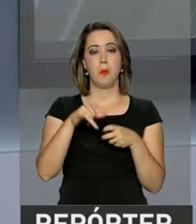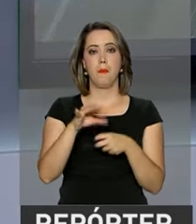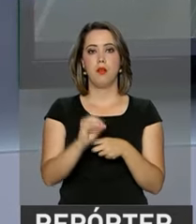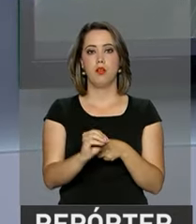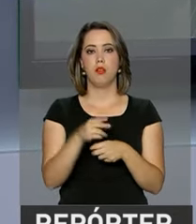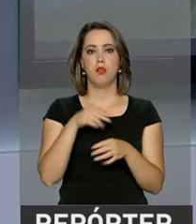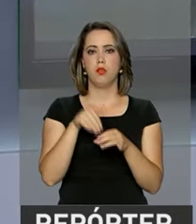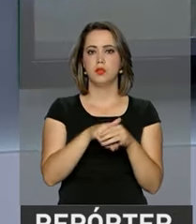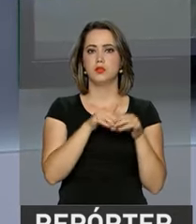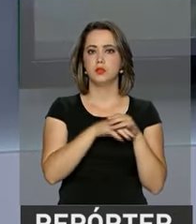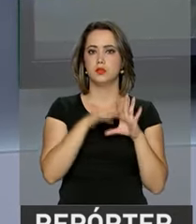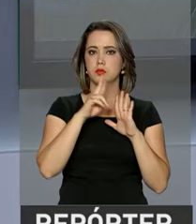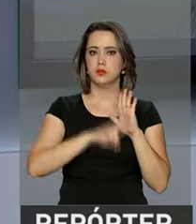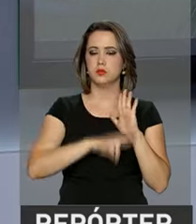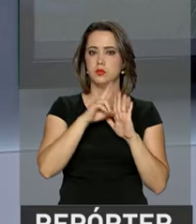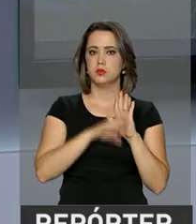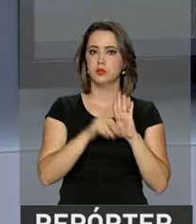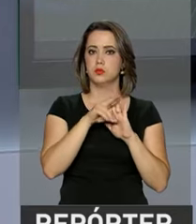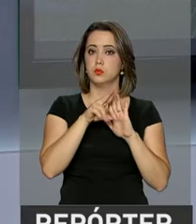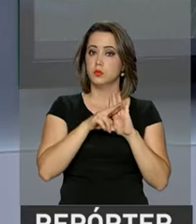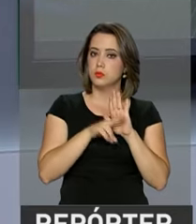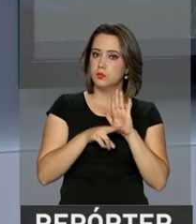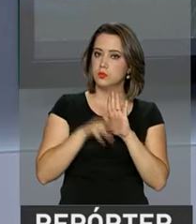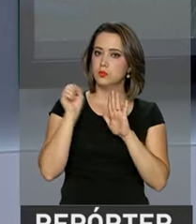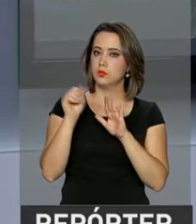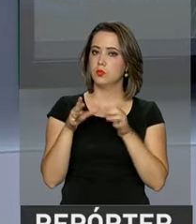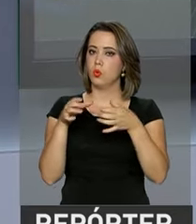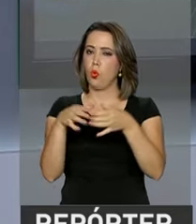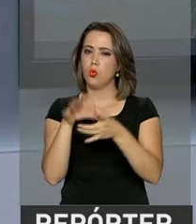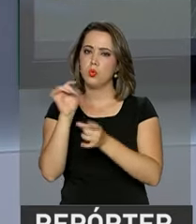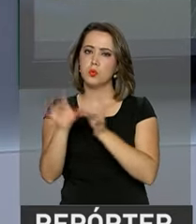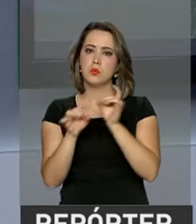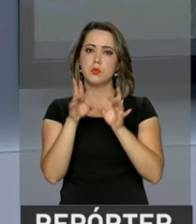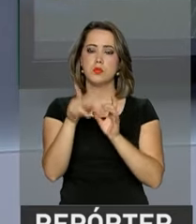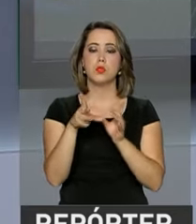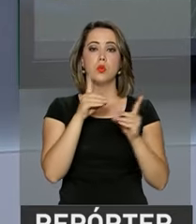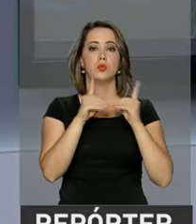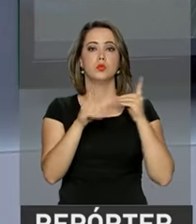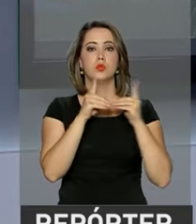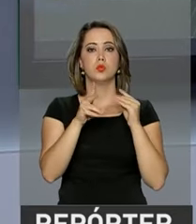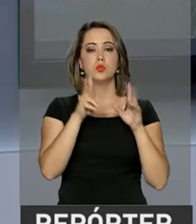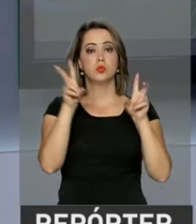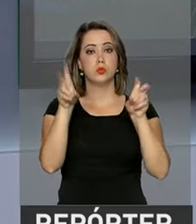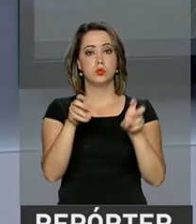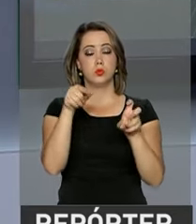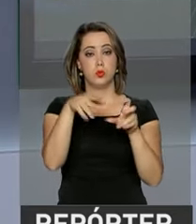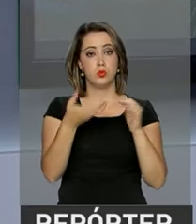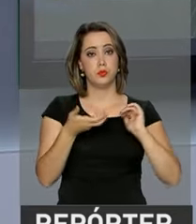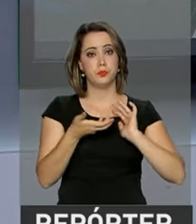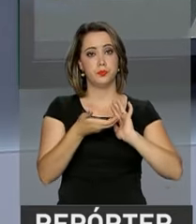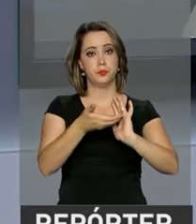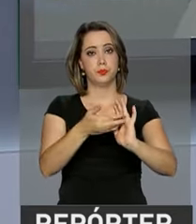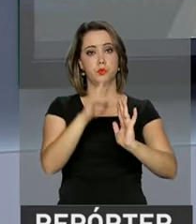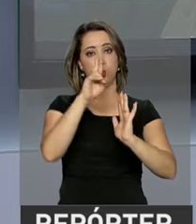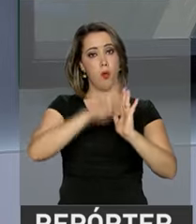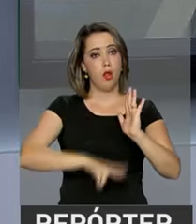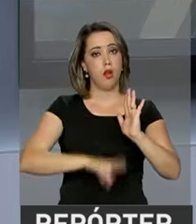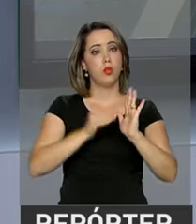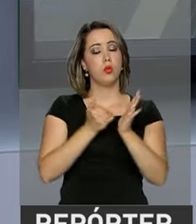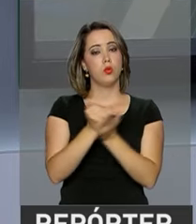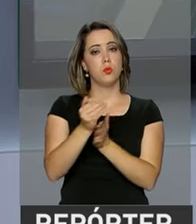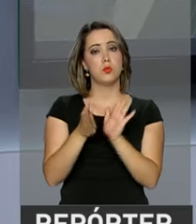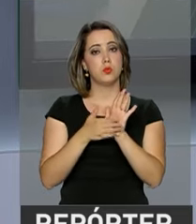a votação do relatório da reforma da Previdência na comissão especial que discute o tema na Câmara dos Deputados. O relatório começou a